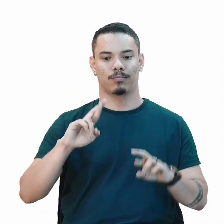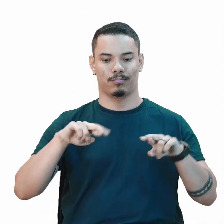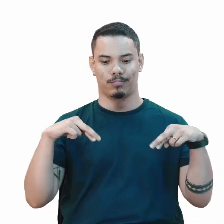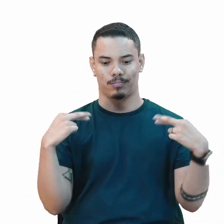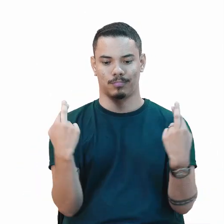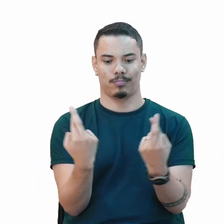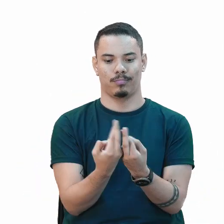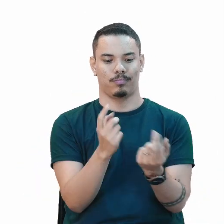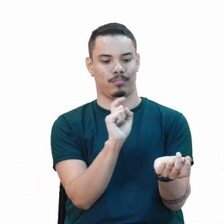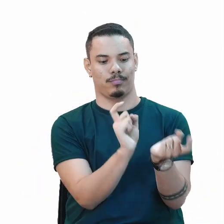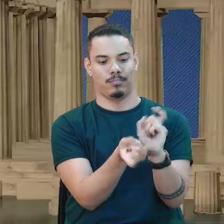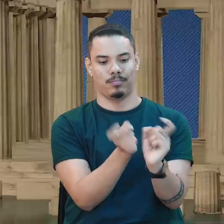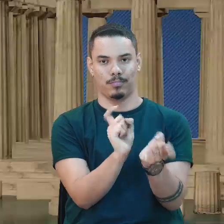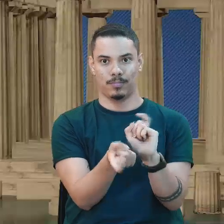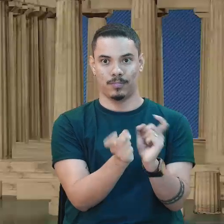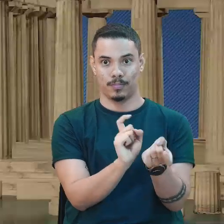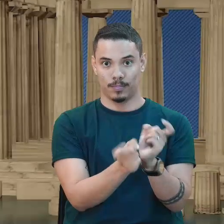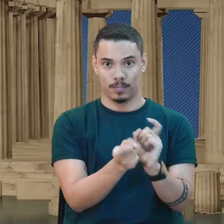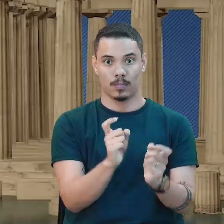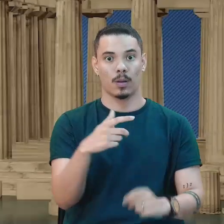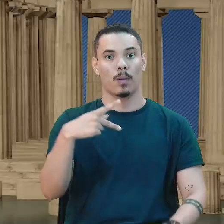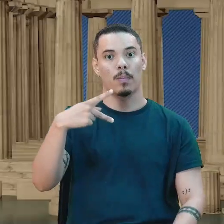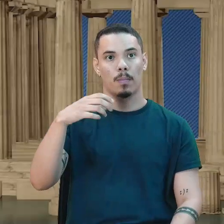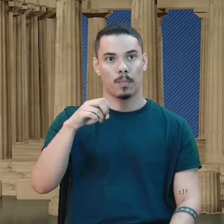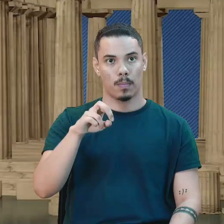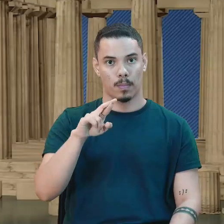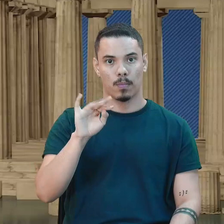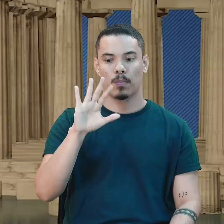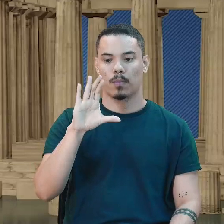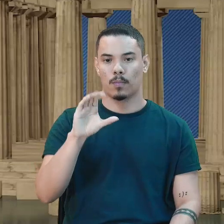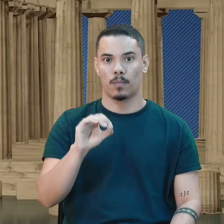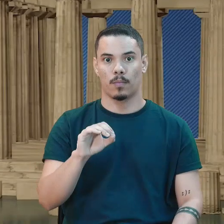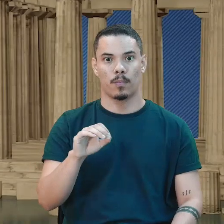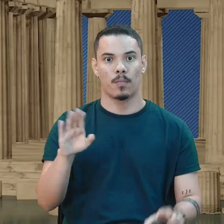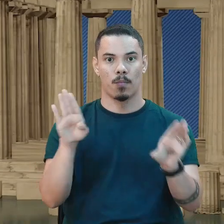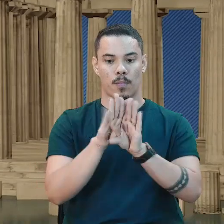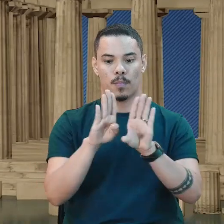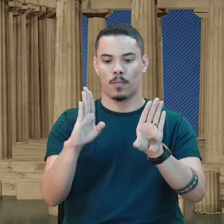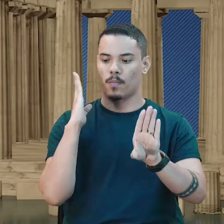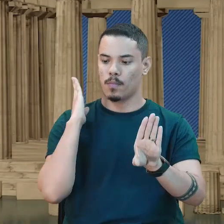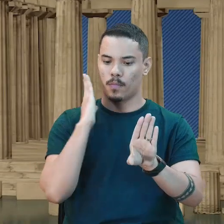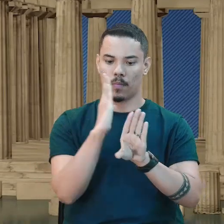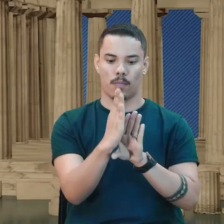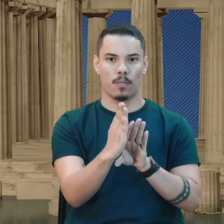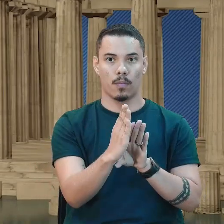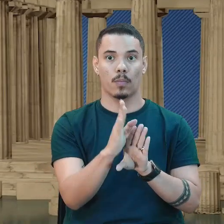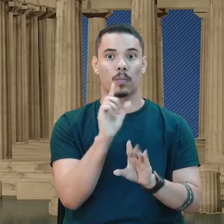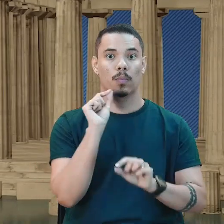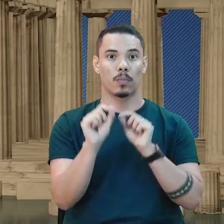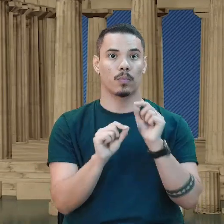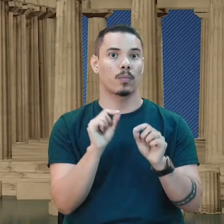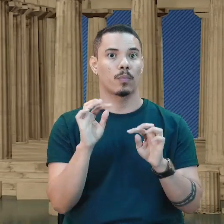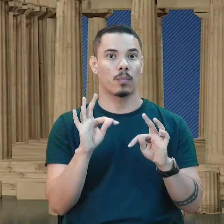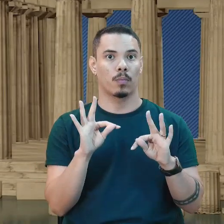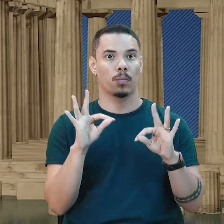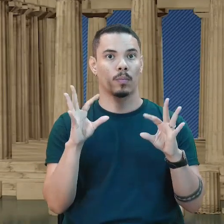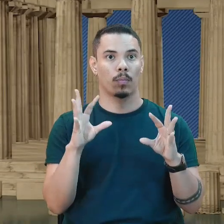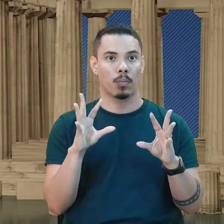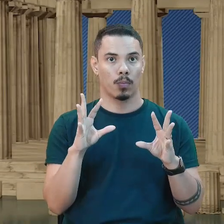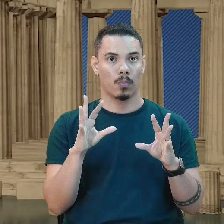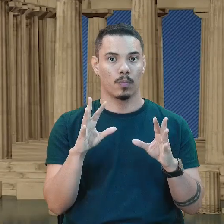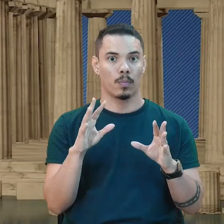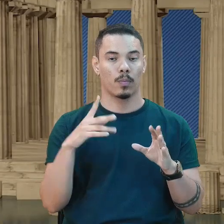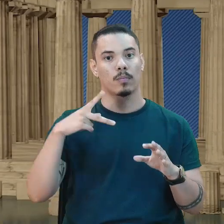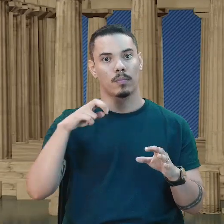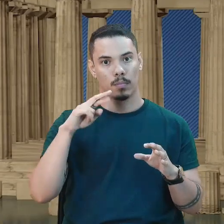num pórtico, num local, um portão de entrada, onde pórtico na verdade é isso,